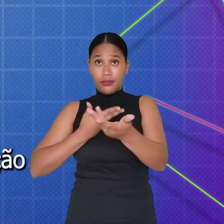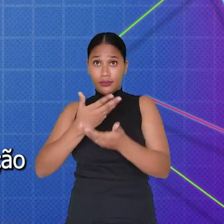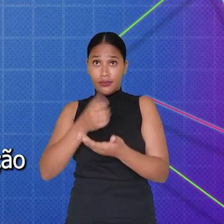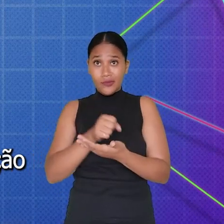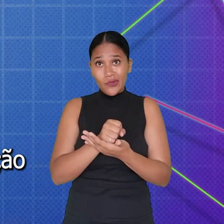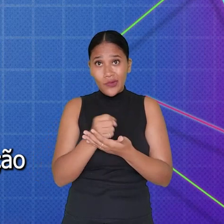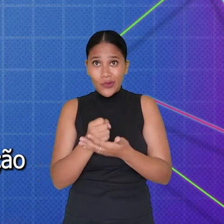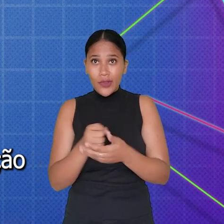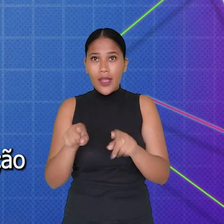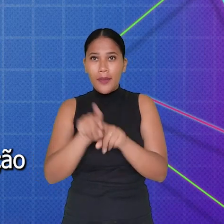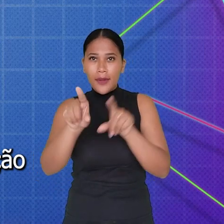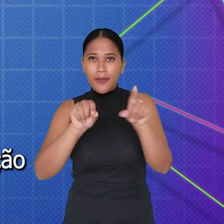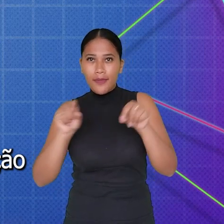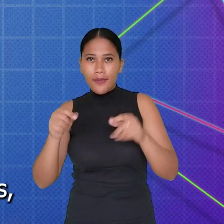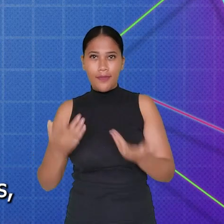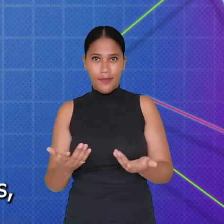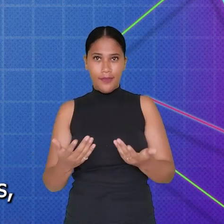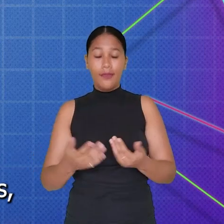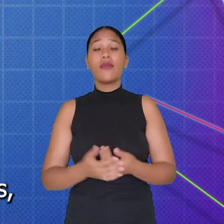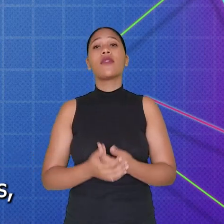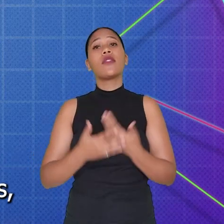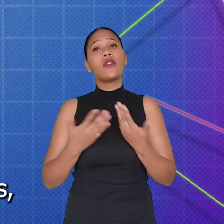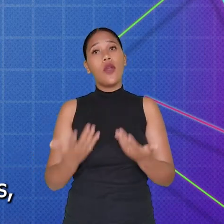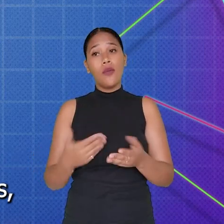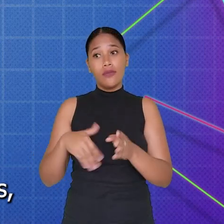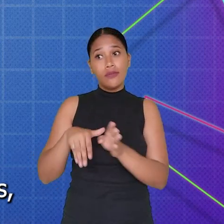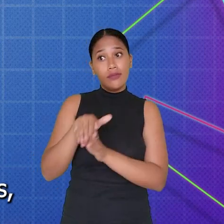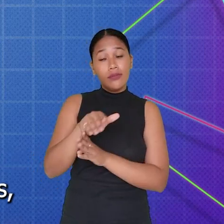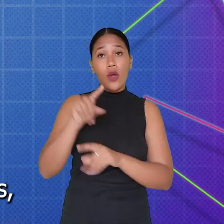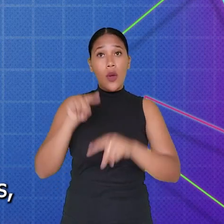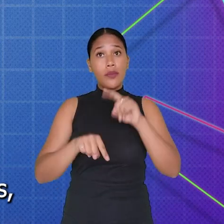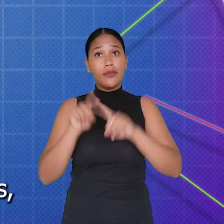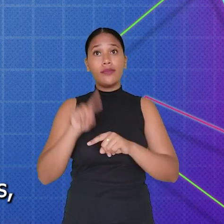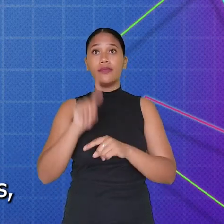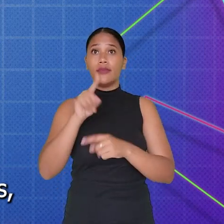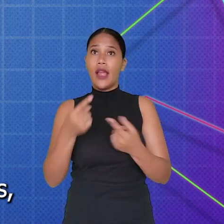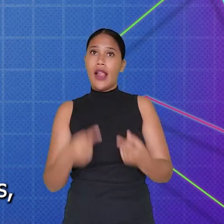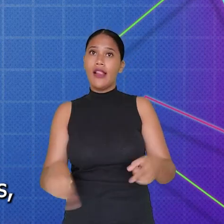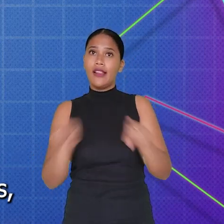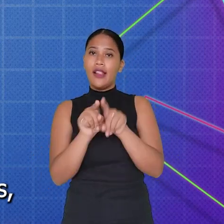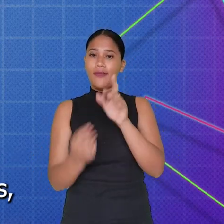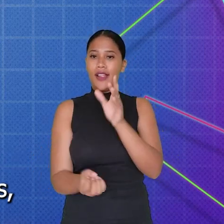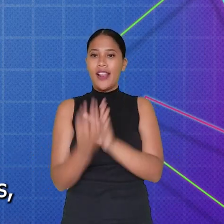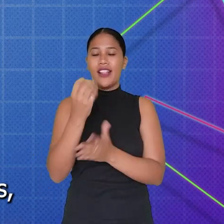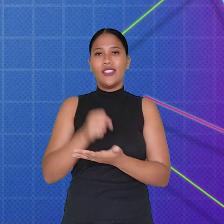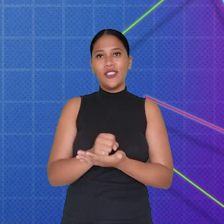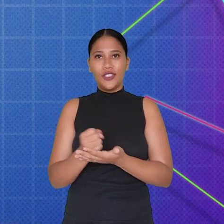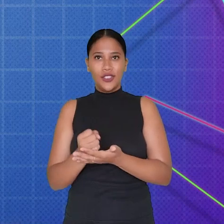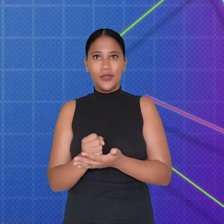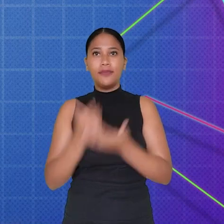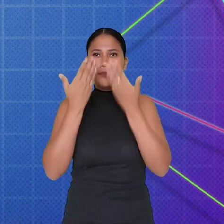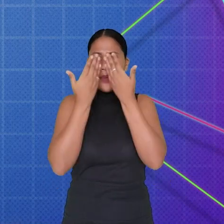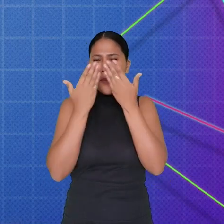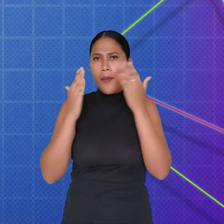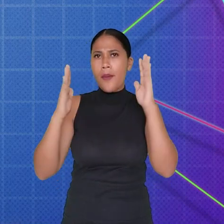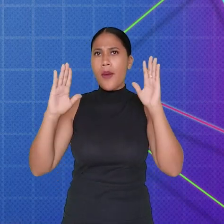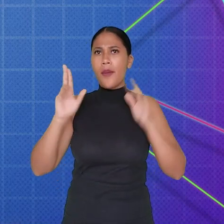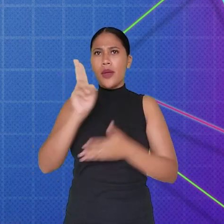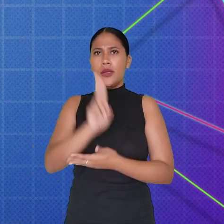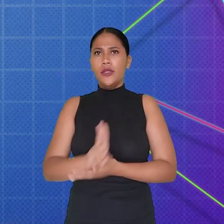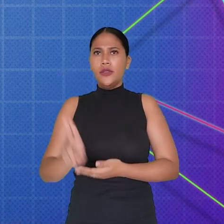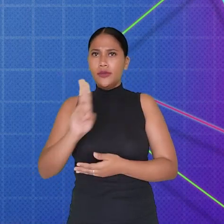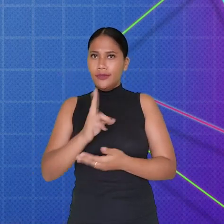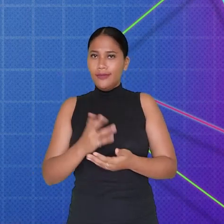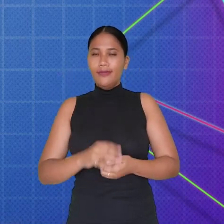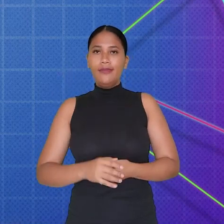relação entre um personagem e seus itens. A programação orientada a objetos é uma grande aliada da criação de jogos, sendo amplamente utilizada